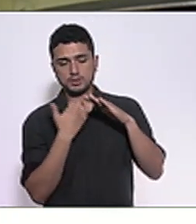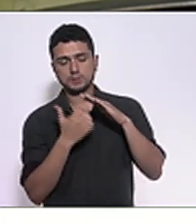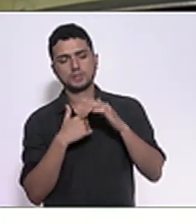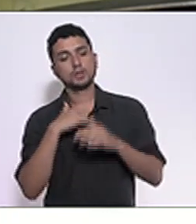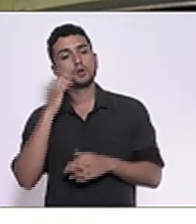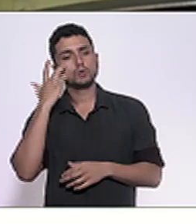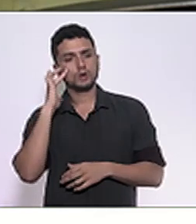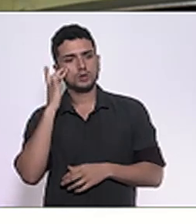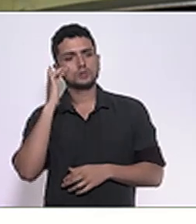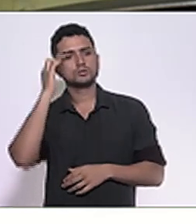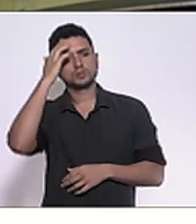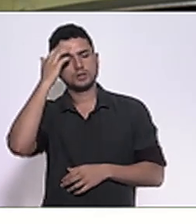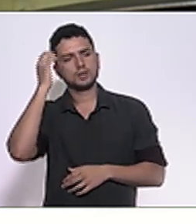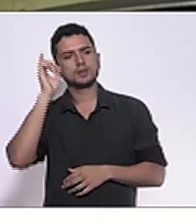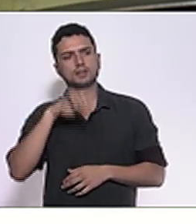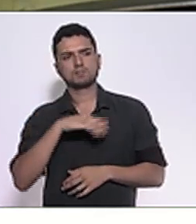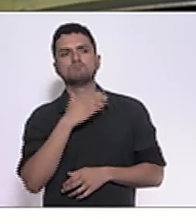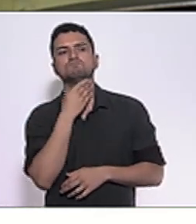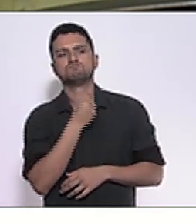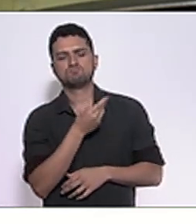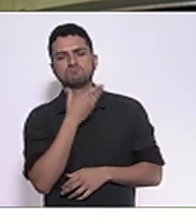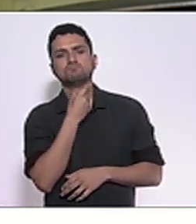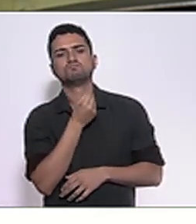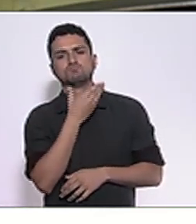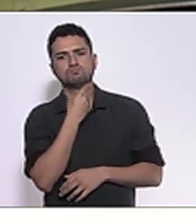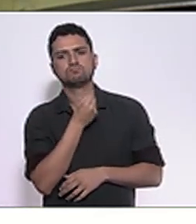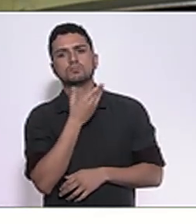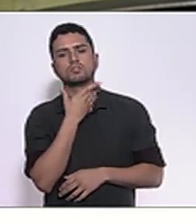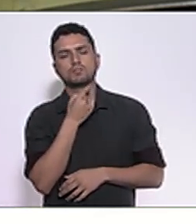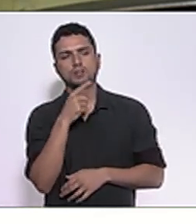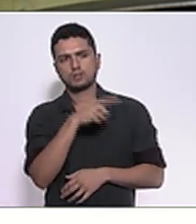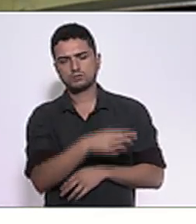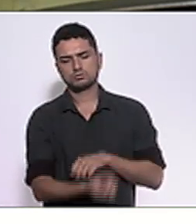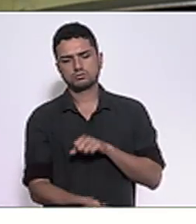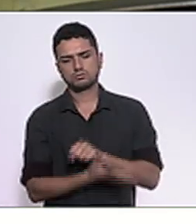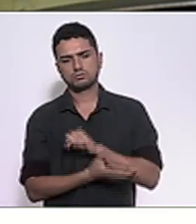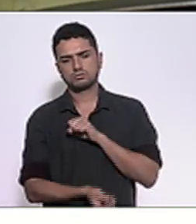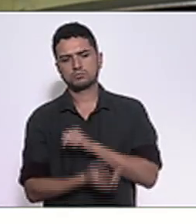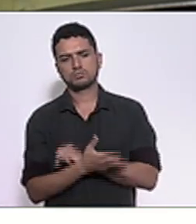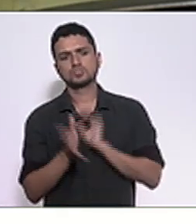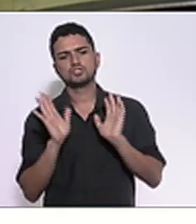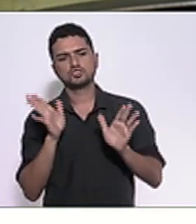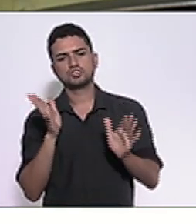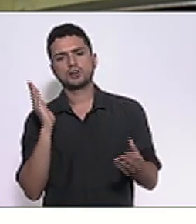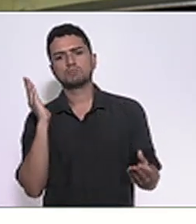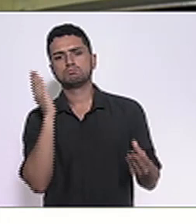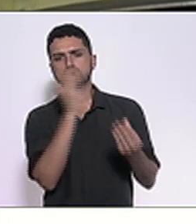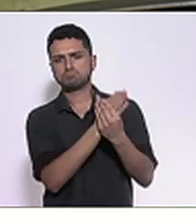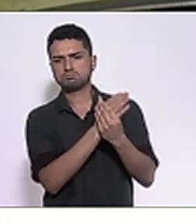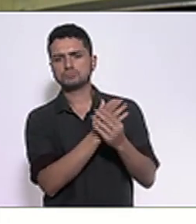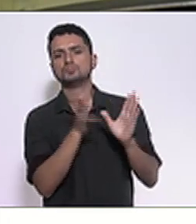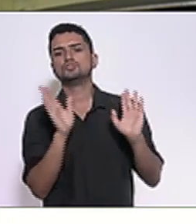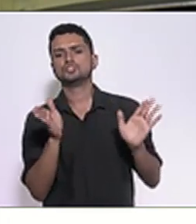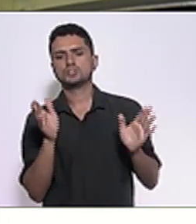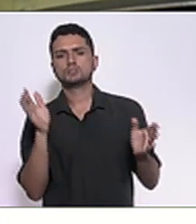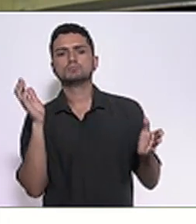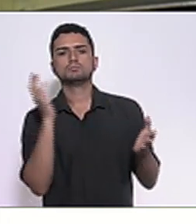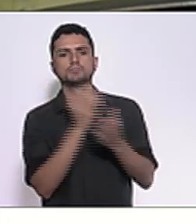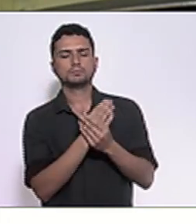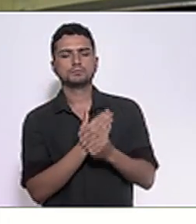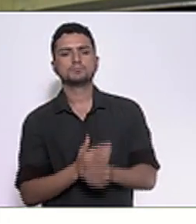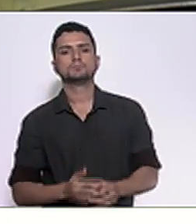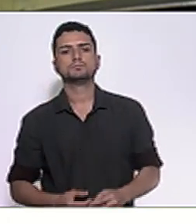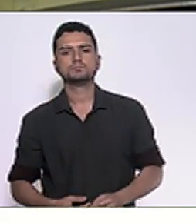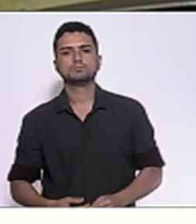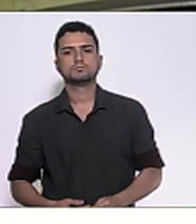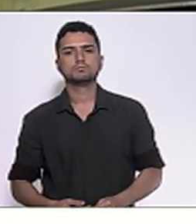estrutura fraudulenta, tem tratado como tal, e muitas vezes denunciado criminalmente, eles estão lá respondendo as sessões penais, pelo menos